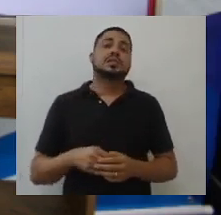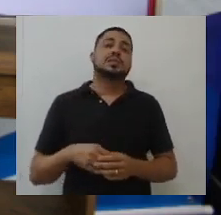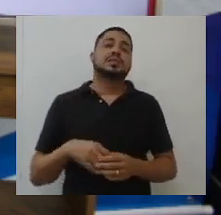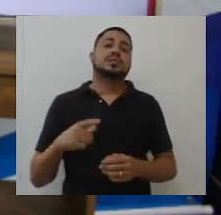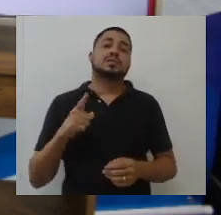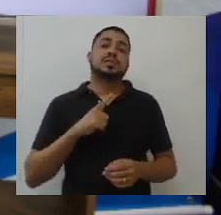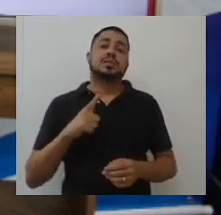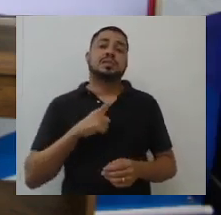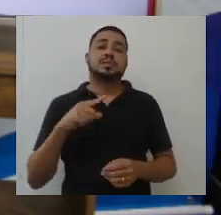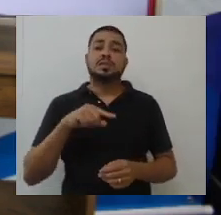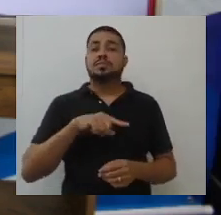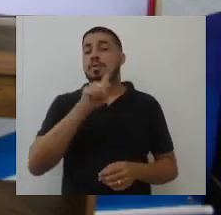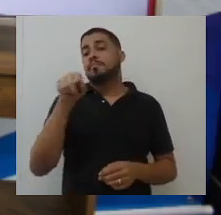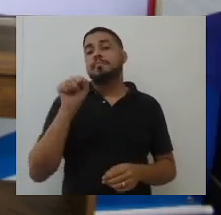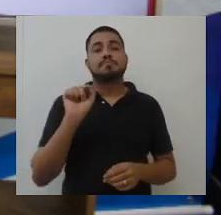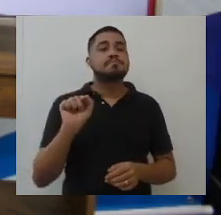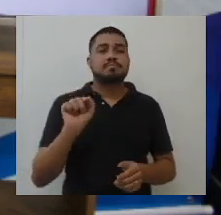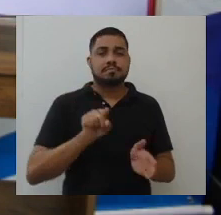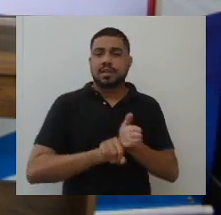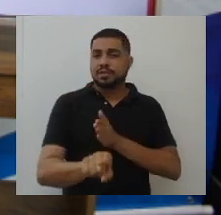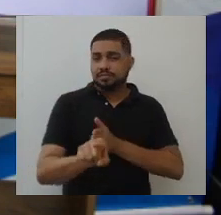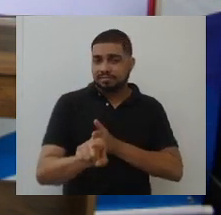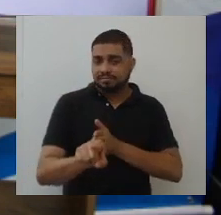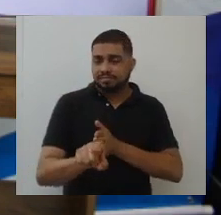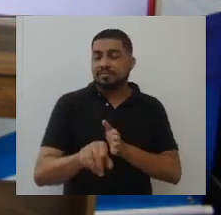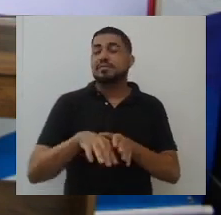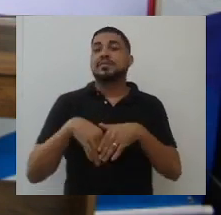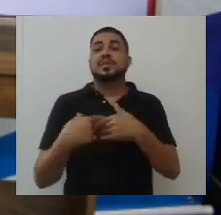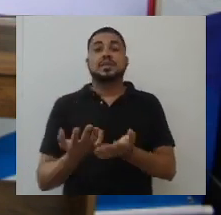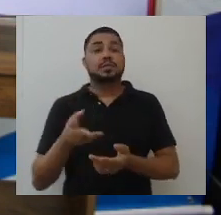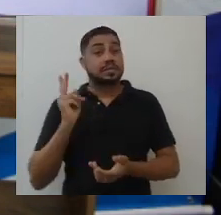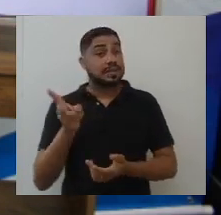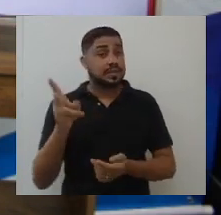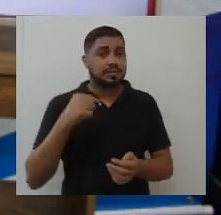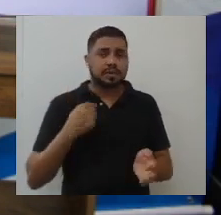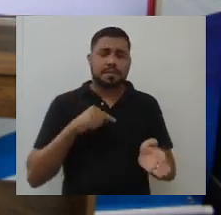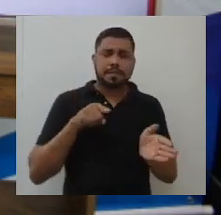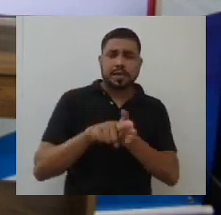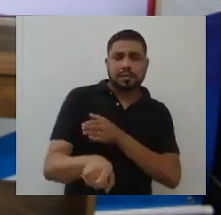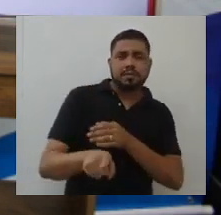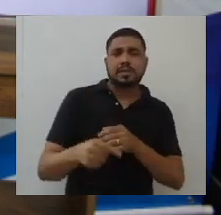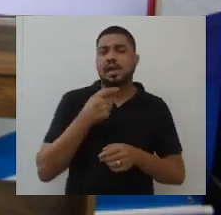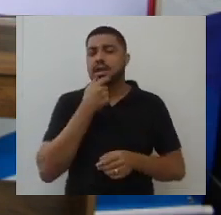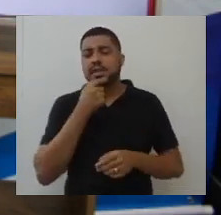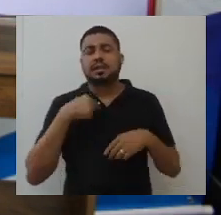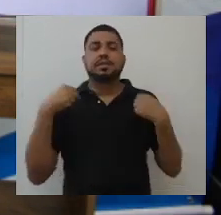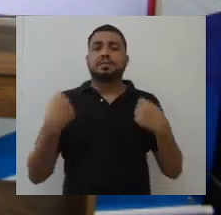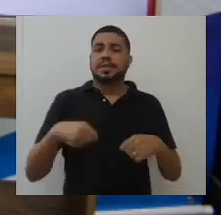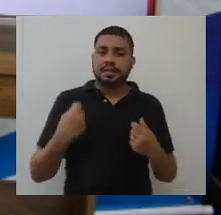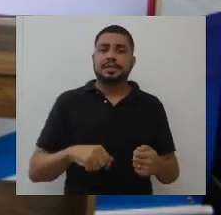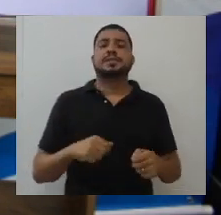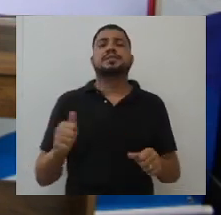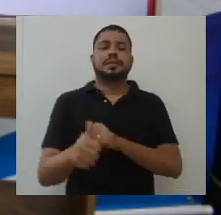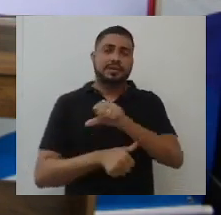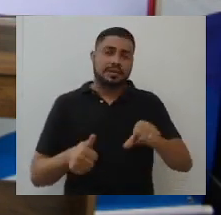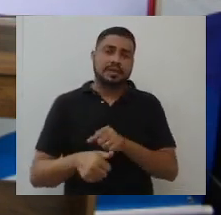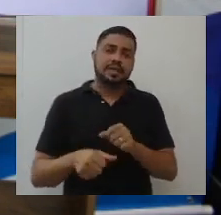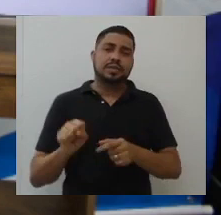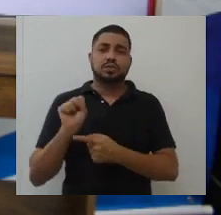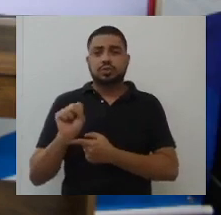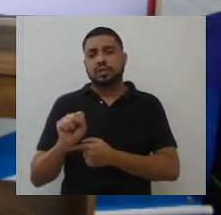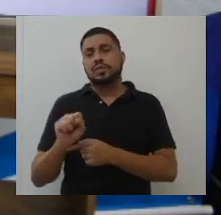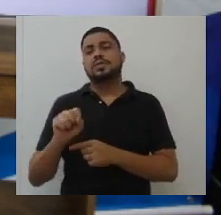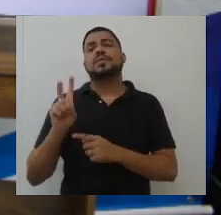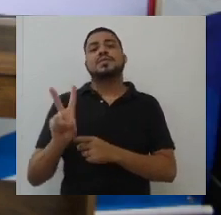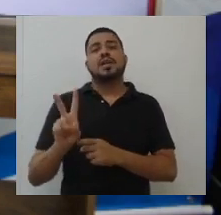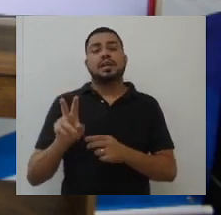gente tem uma pergunta. Tá certo? Então, todas as vezes que eu faço uma pergunta em inglês, eu preciso fazer a troca de sujeito e verbo. O